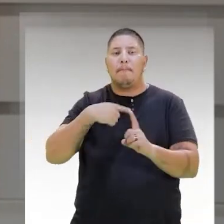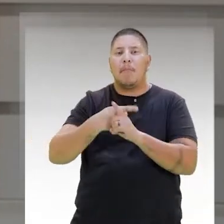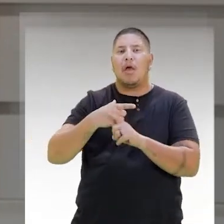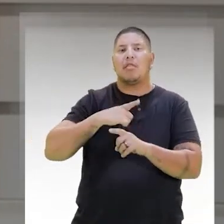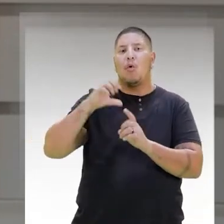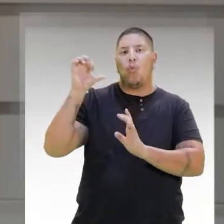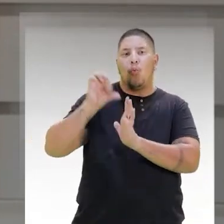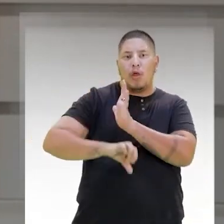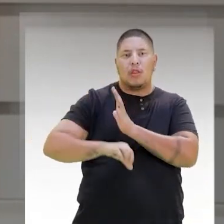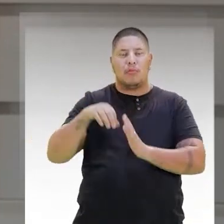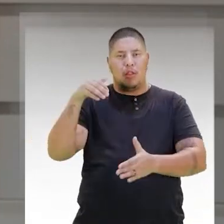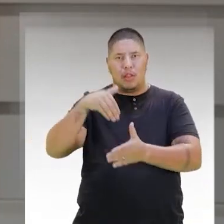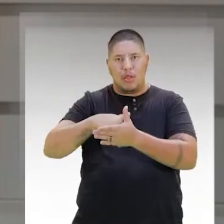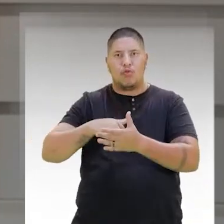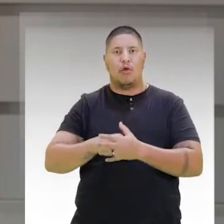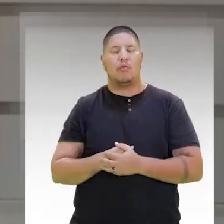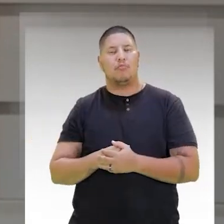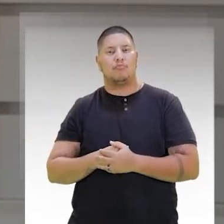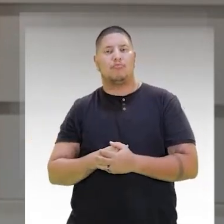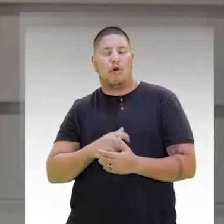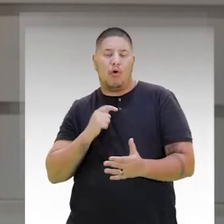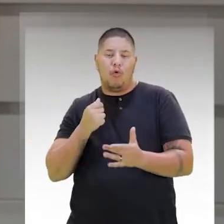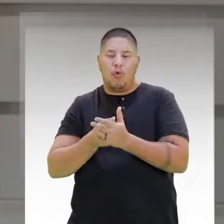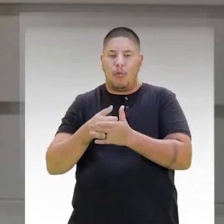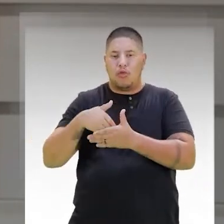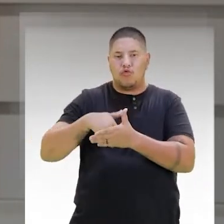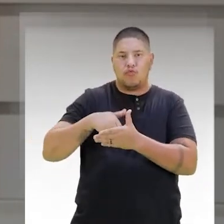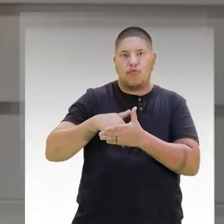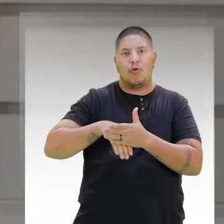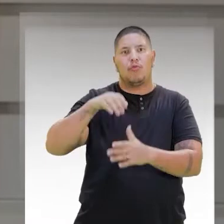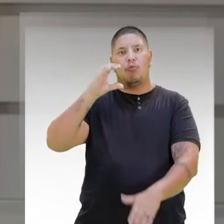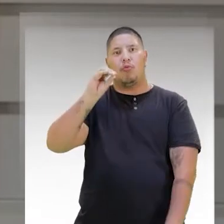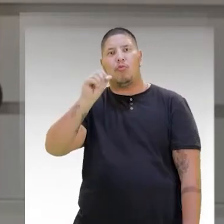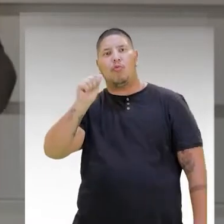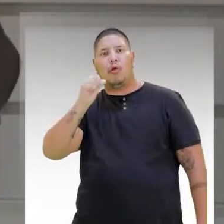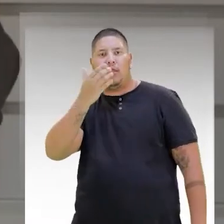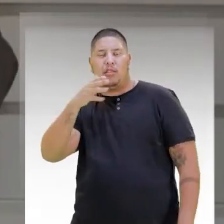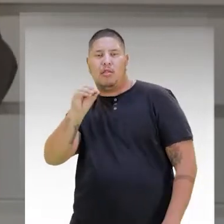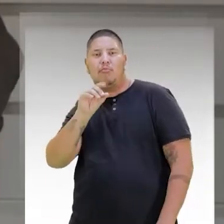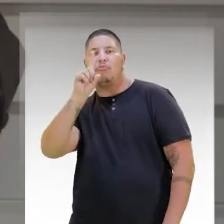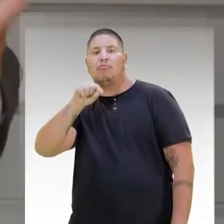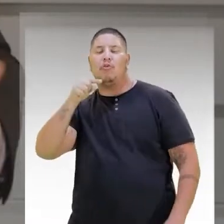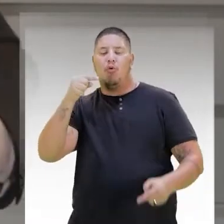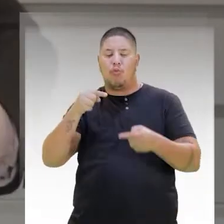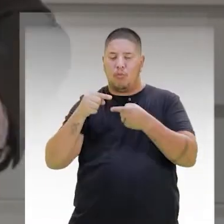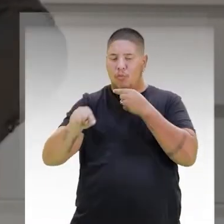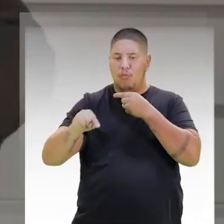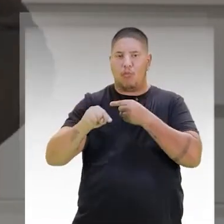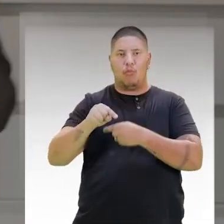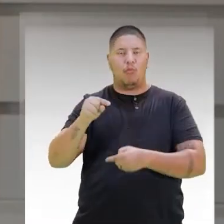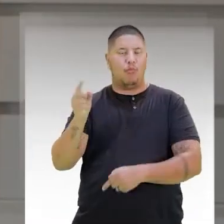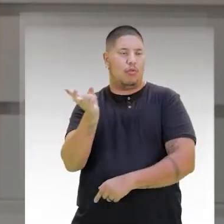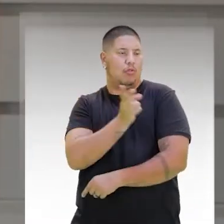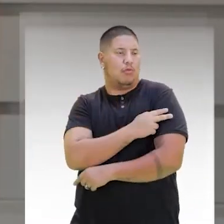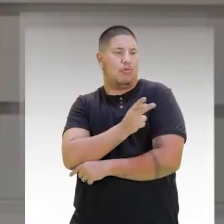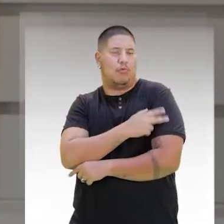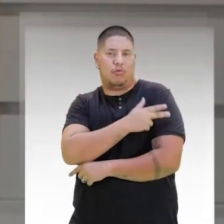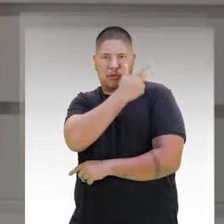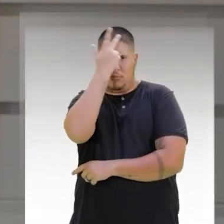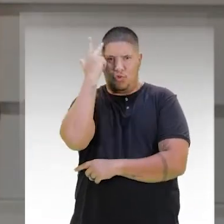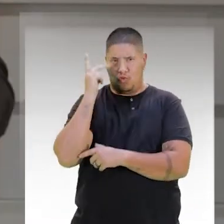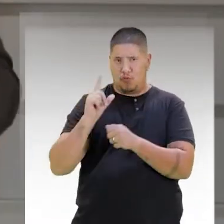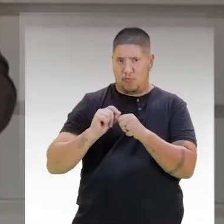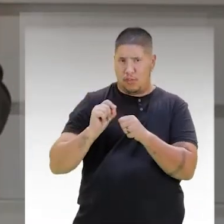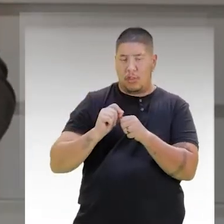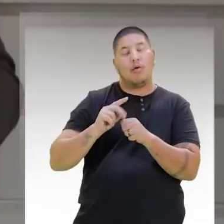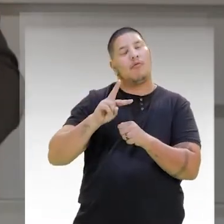eleitoral, seja compra de voto ou uma coação, aí vai ser contra o patrão, a pessoa física que cometeu o crime, vai